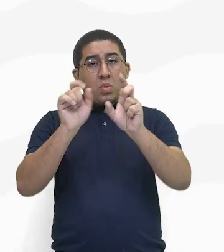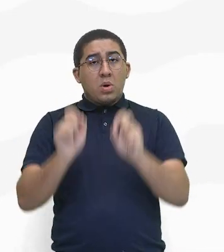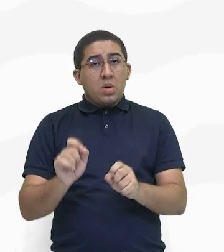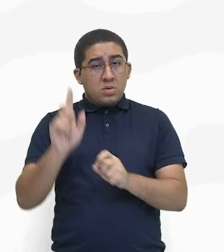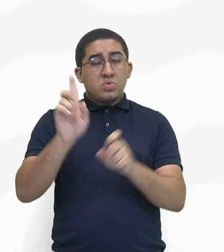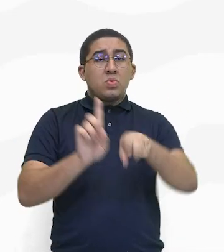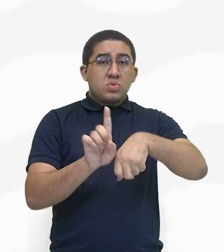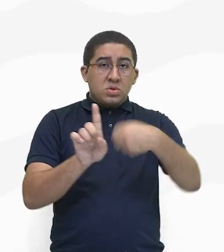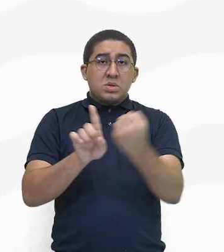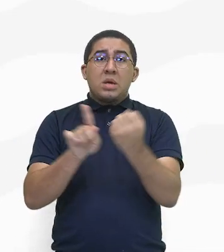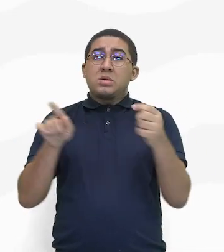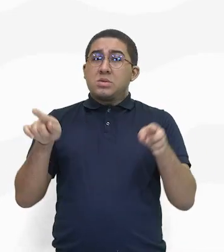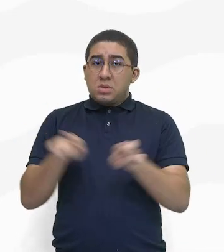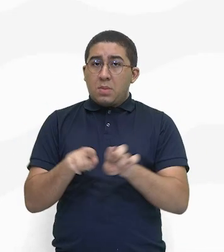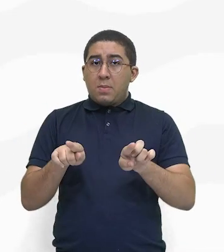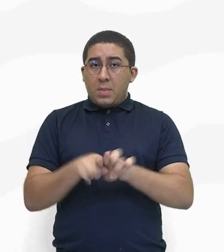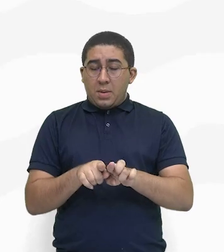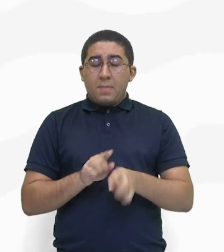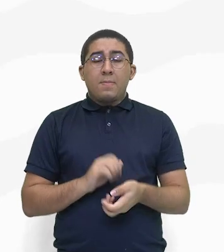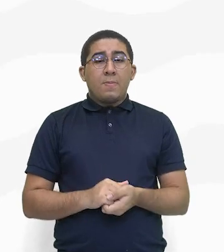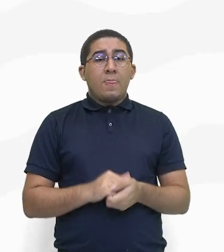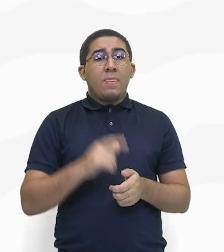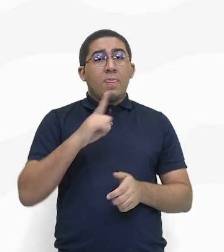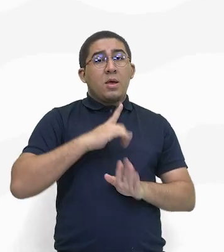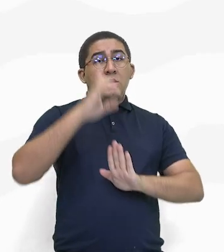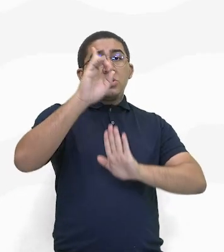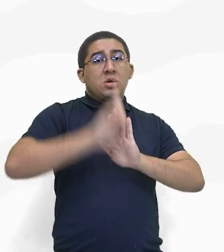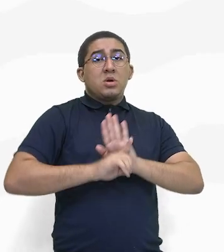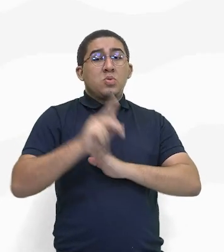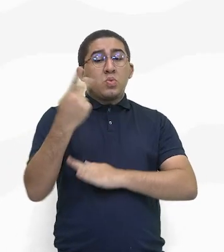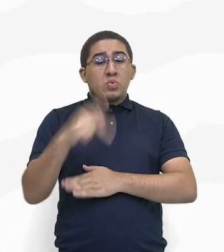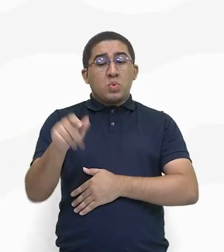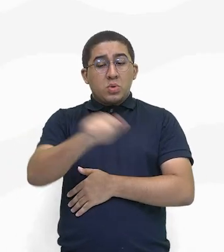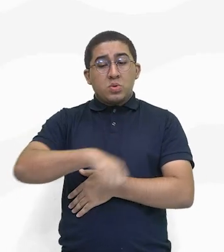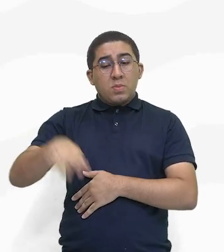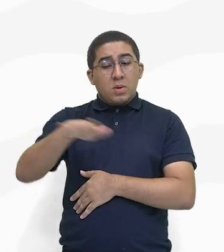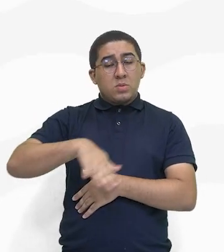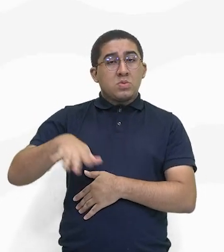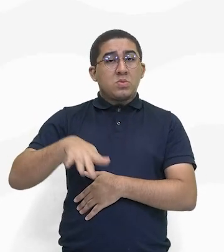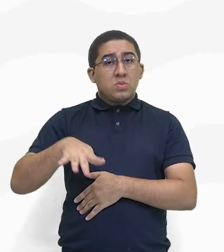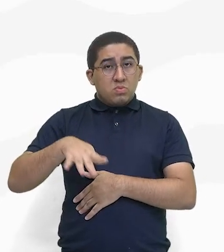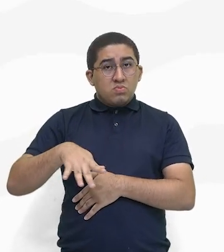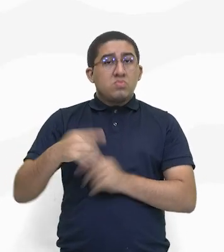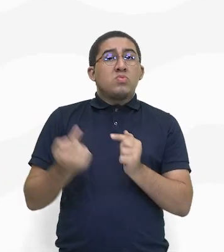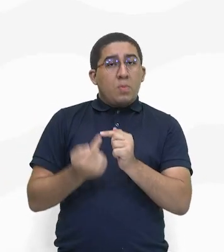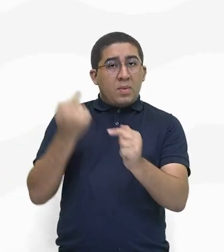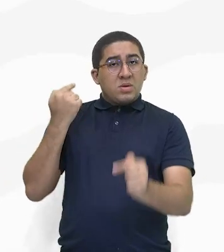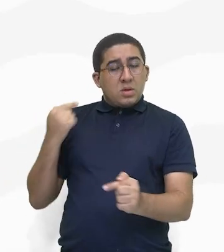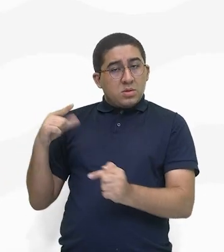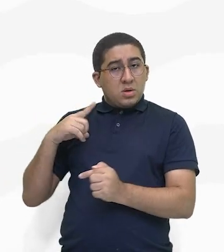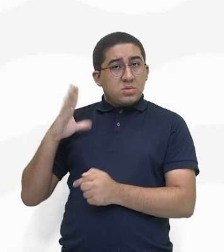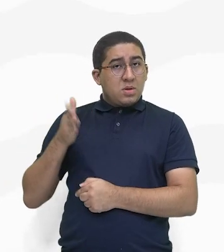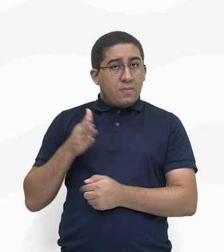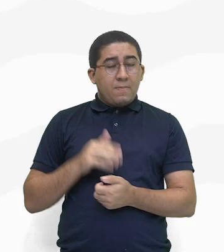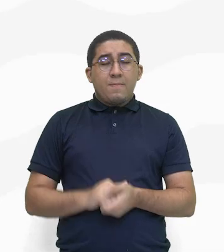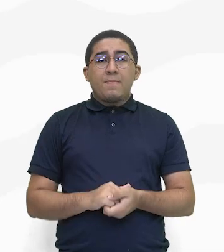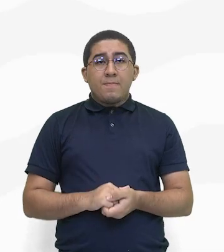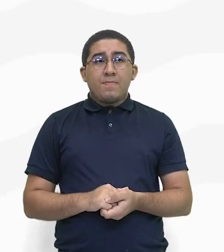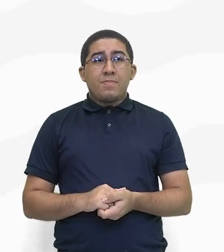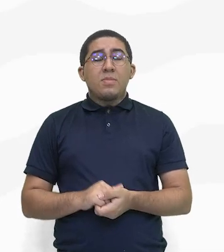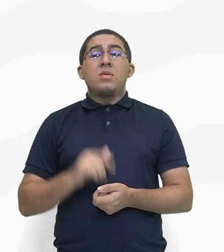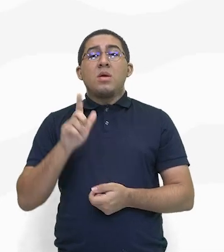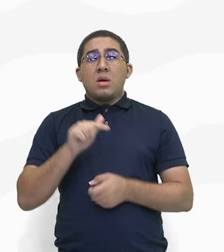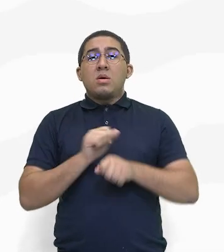da sociedade brasileira, com direito aos seus territórios ancestrais. Olha só que bacana. Isso é